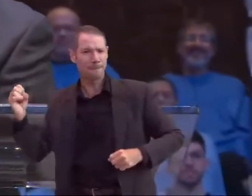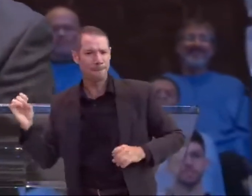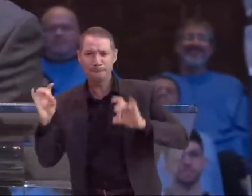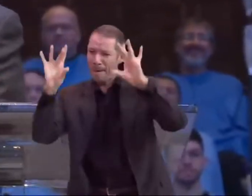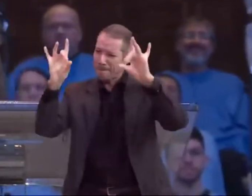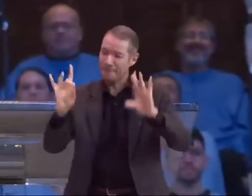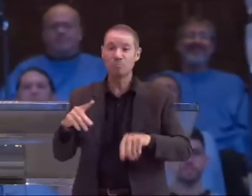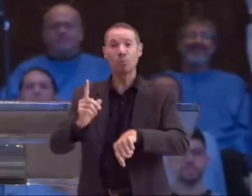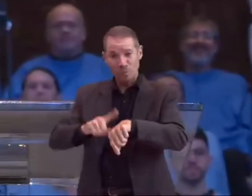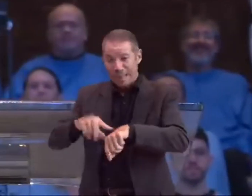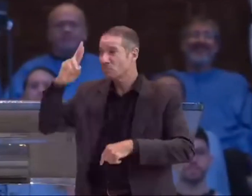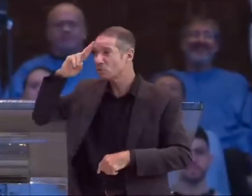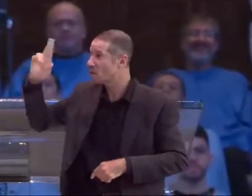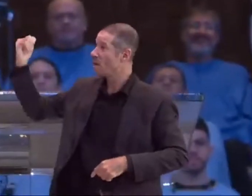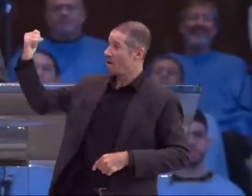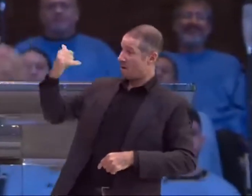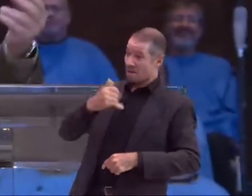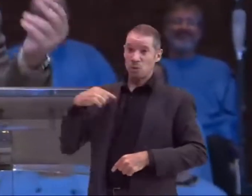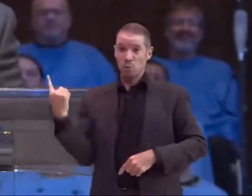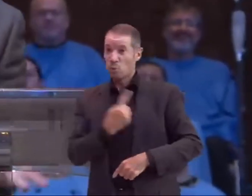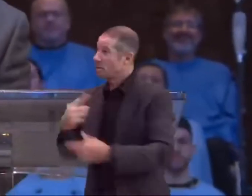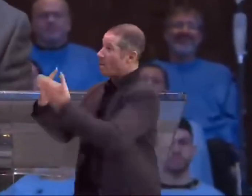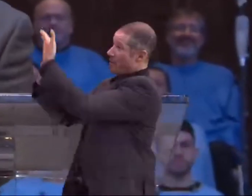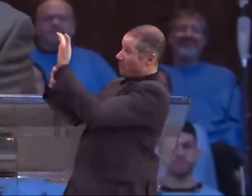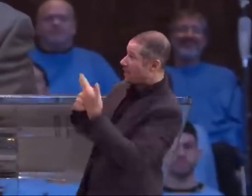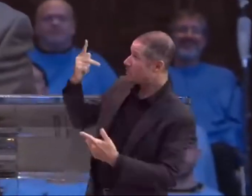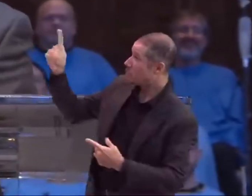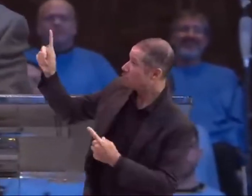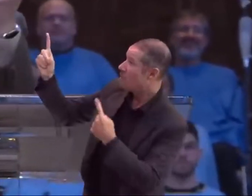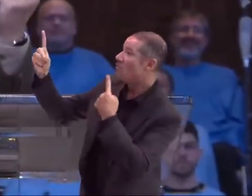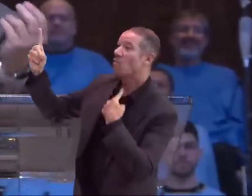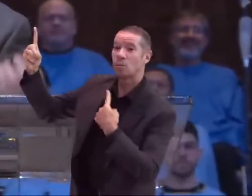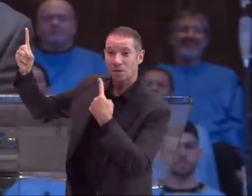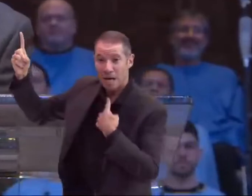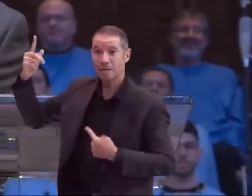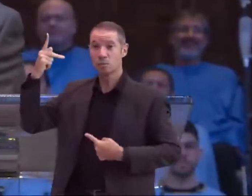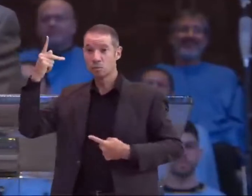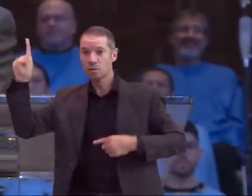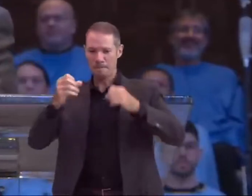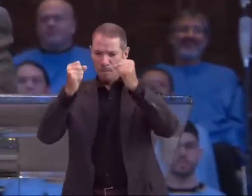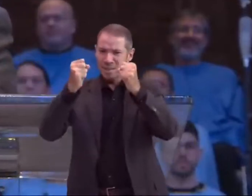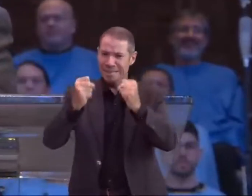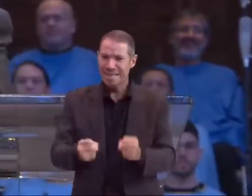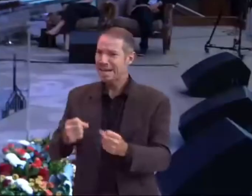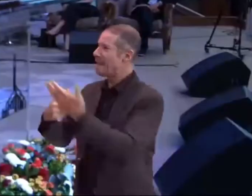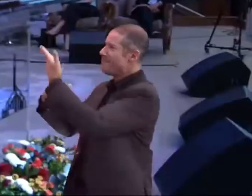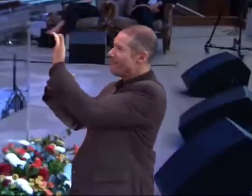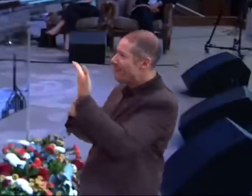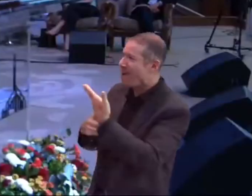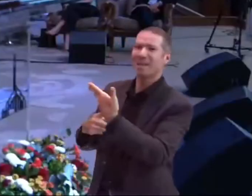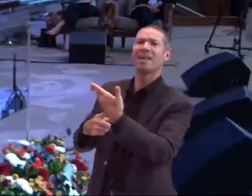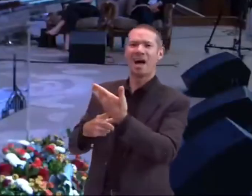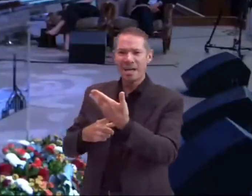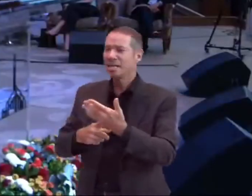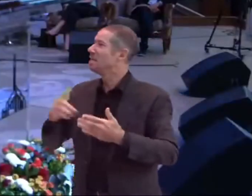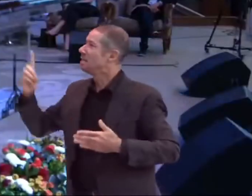é nesse tempo que o Senhor fala conosco e revela a sua vontade, revela o seu poder, fala e nos